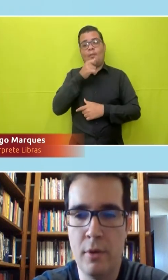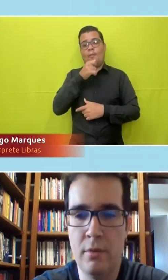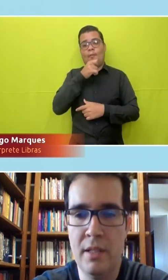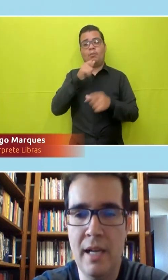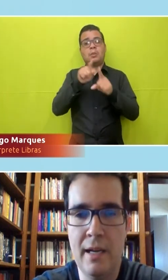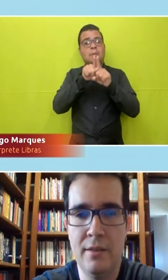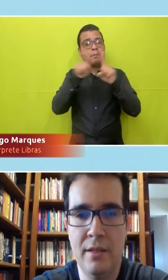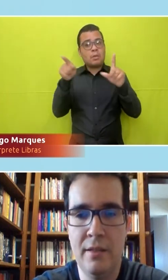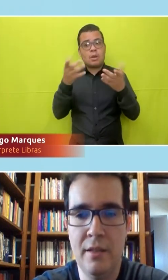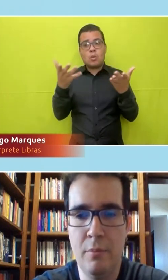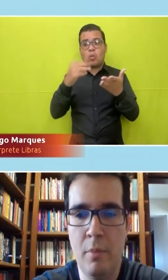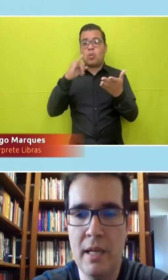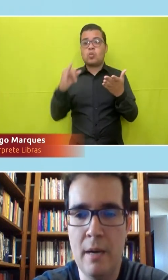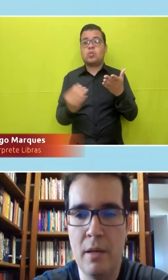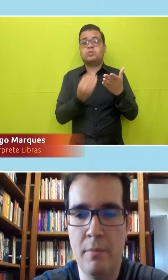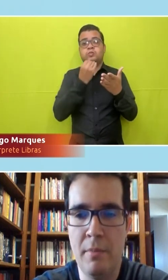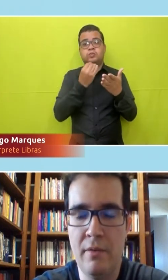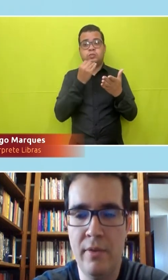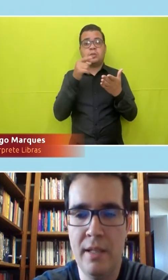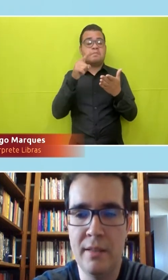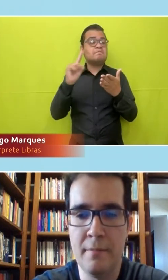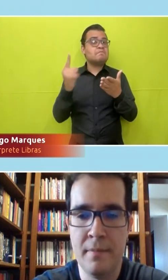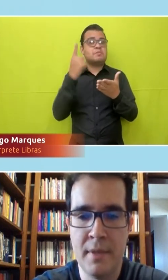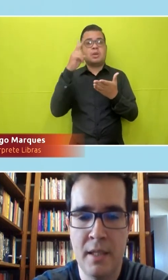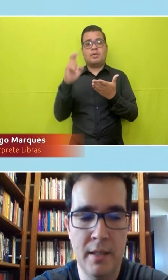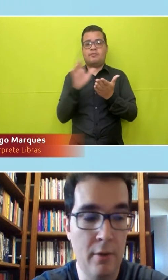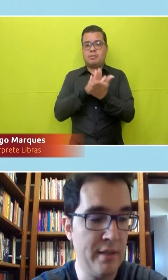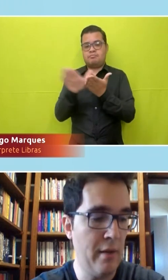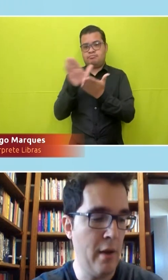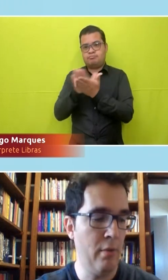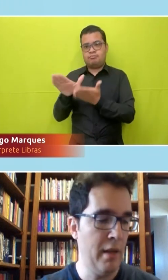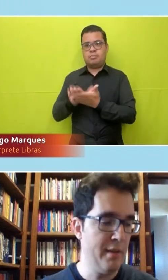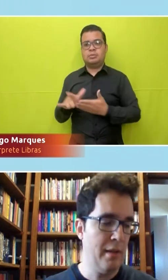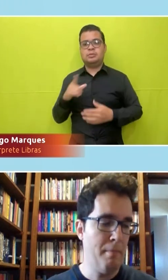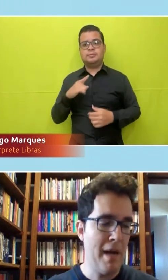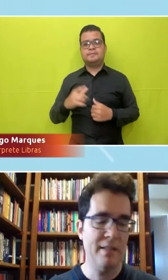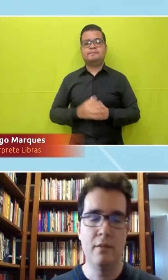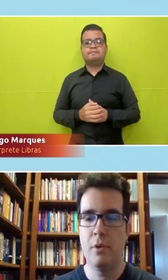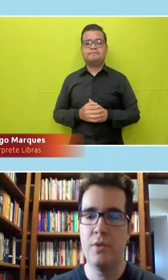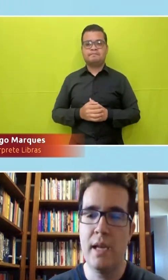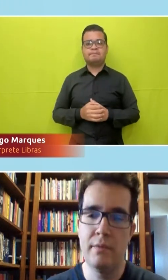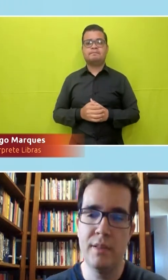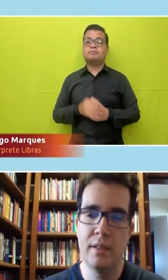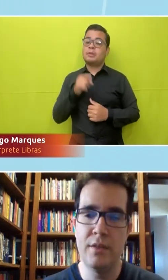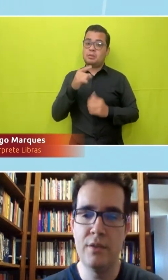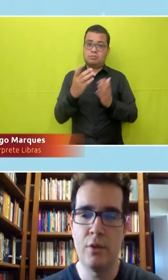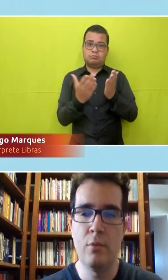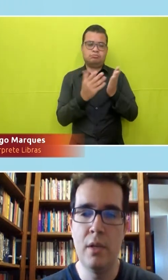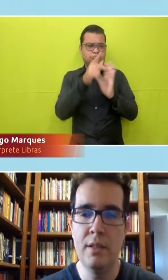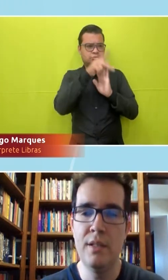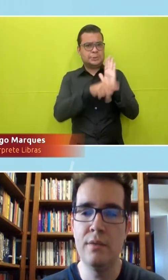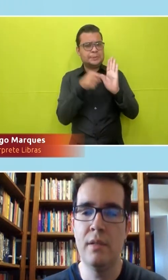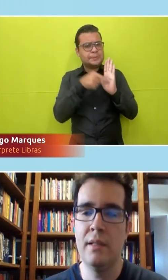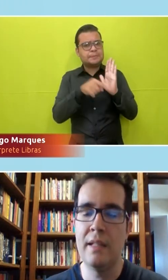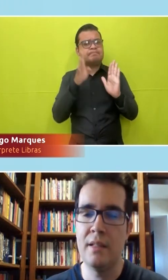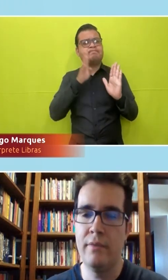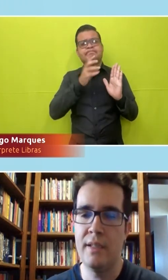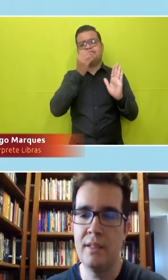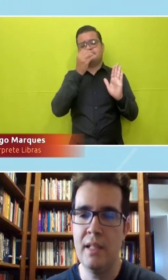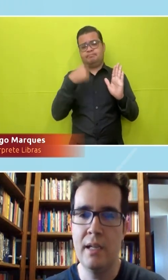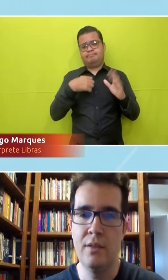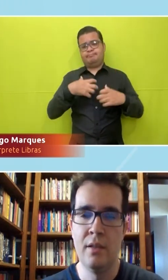tendo a oportunidade aí de publicar pela primeira vez. Então isso é um lance massa do projeto, assim, que a gente se orgulha disso, né,